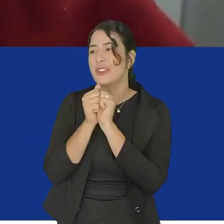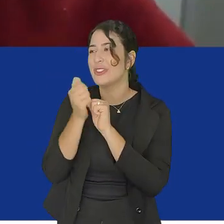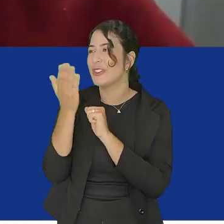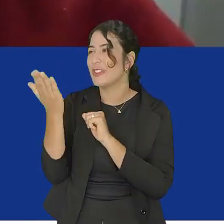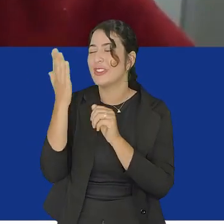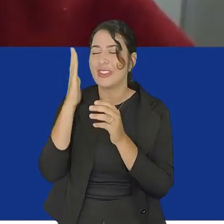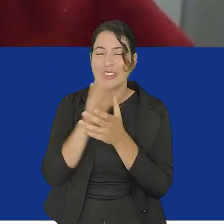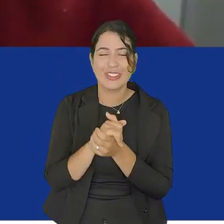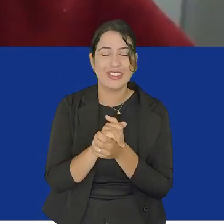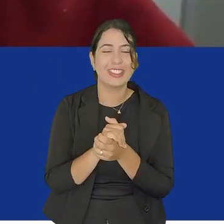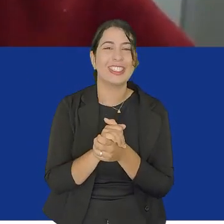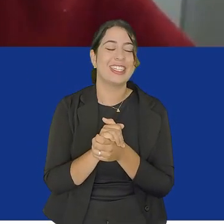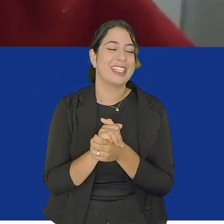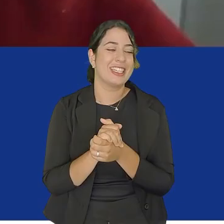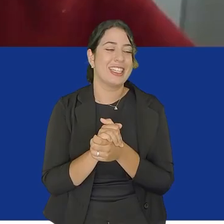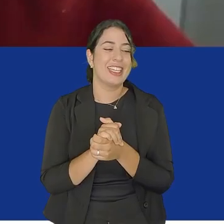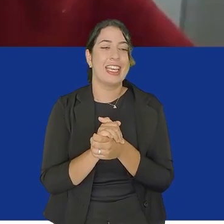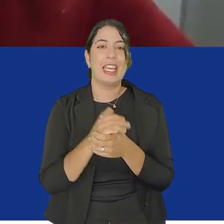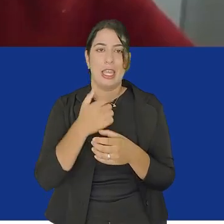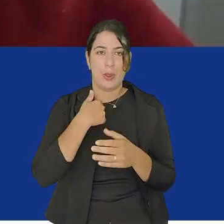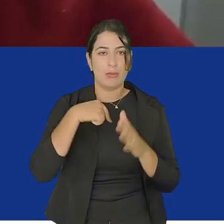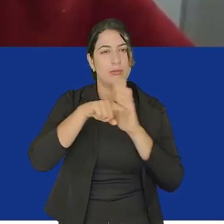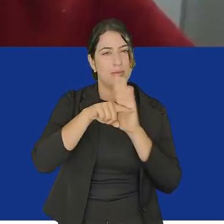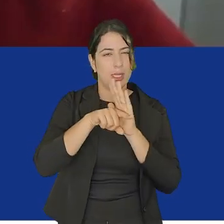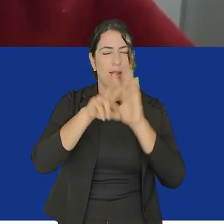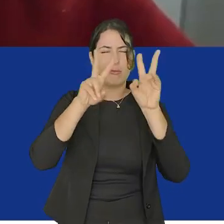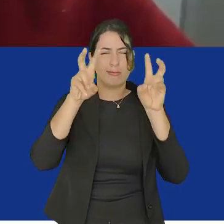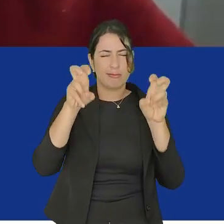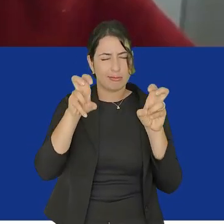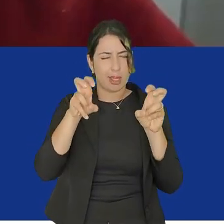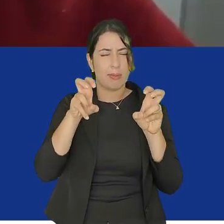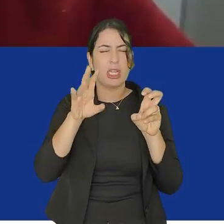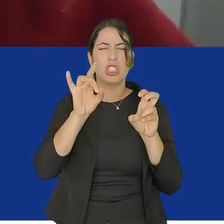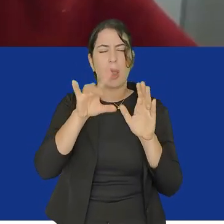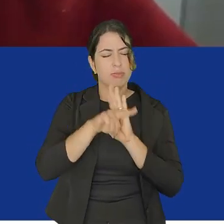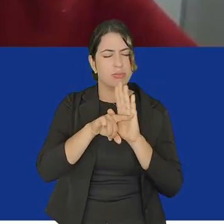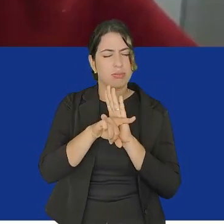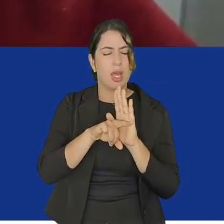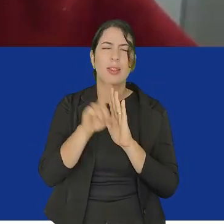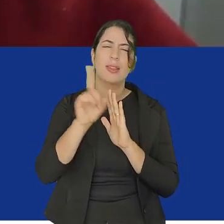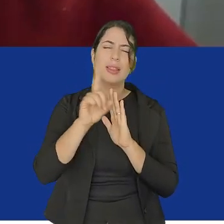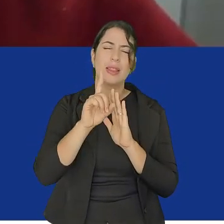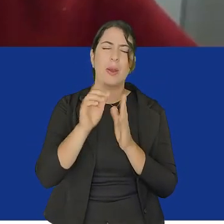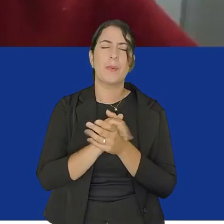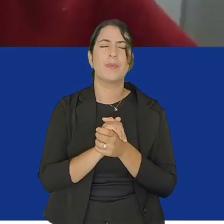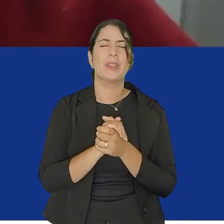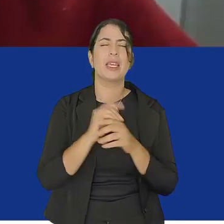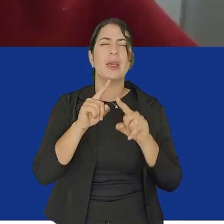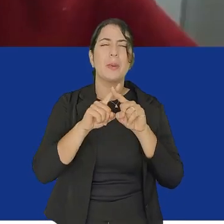E gente, eu como pesquisadora desse tema, né, mas não só pesquisadora,